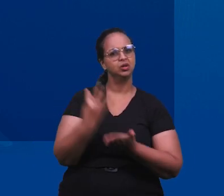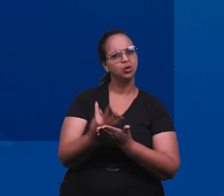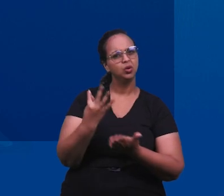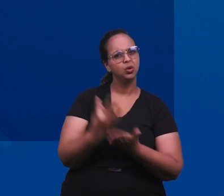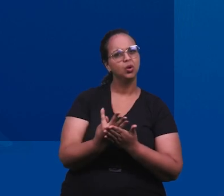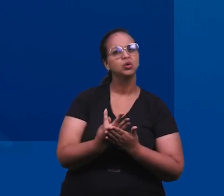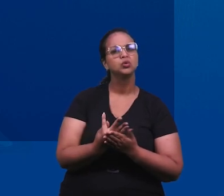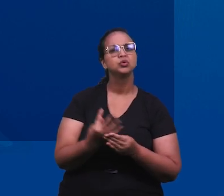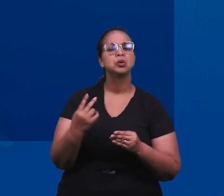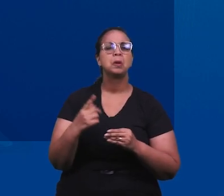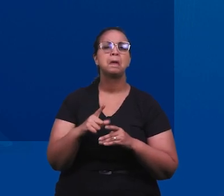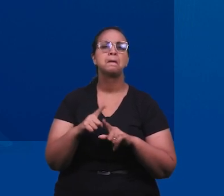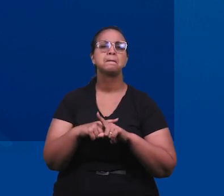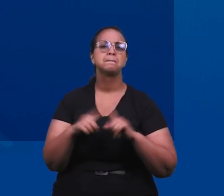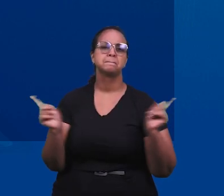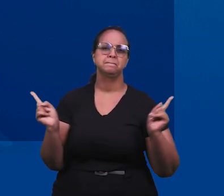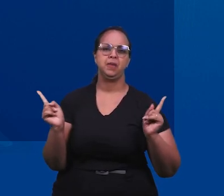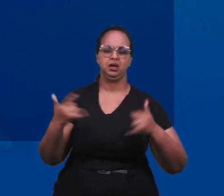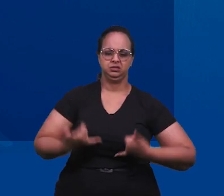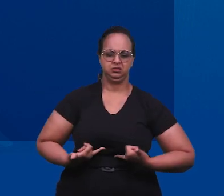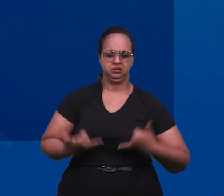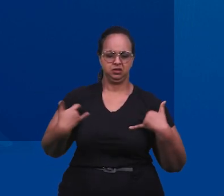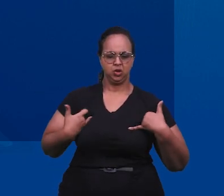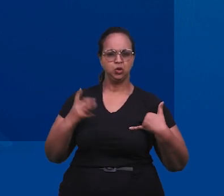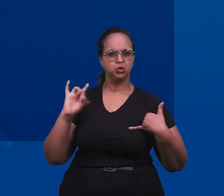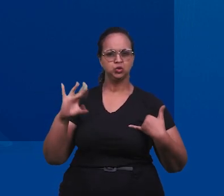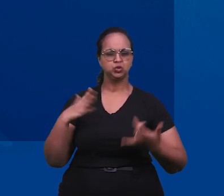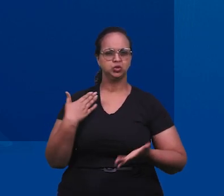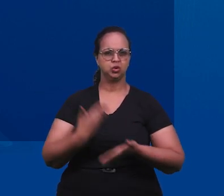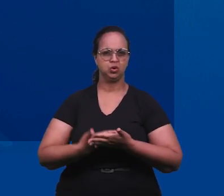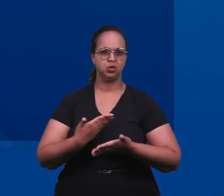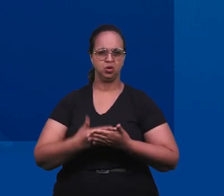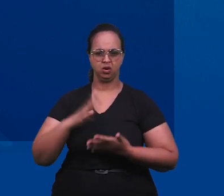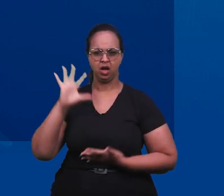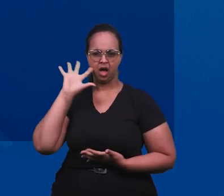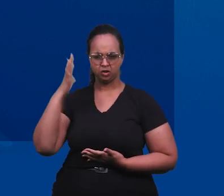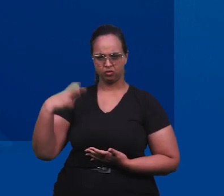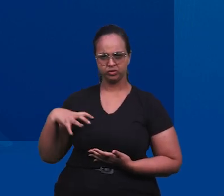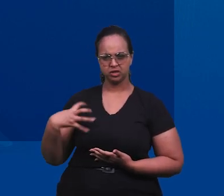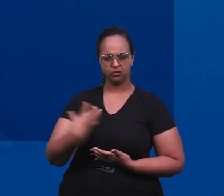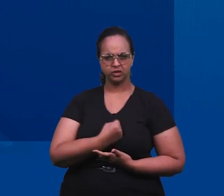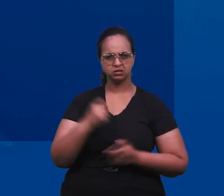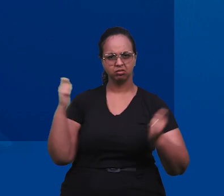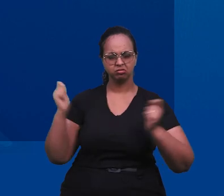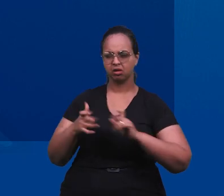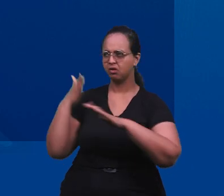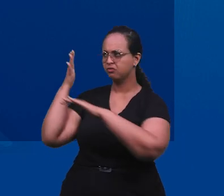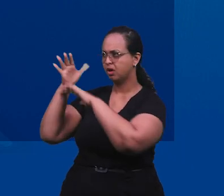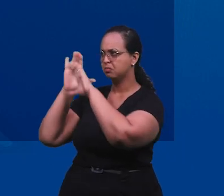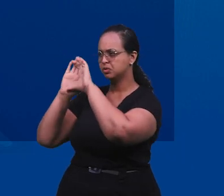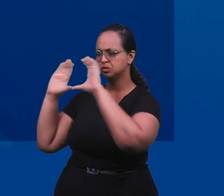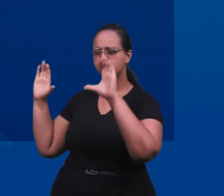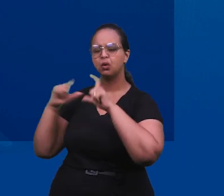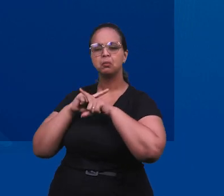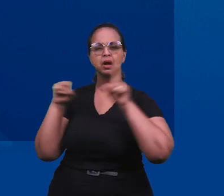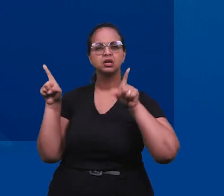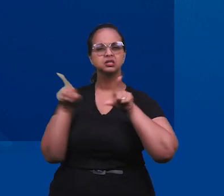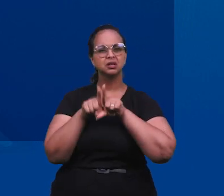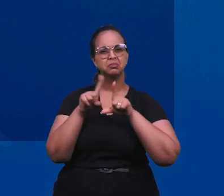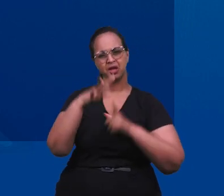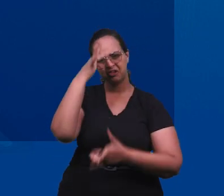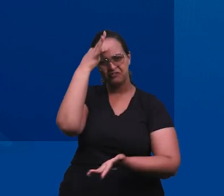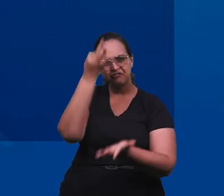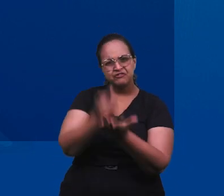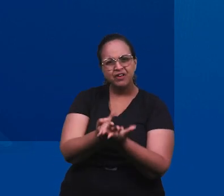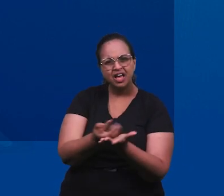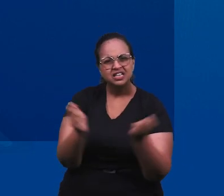teologia, mas somente boa intenção não traz a salvação para o homem. Somente com boas intenções a fé deixa de